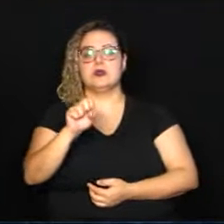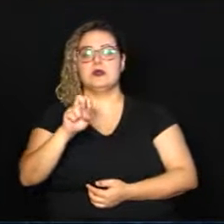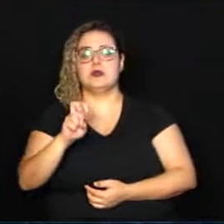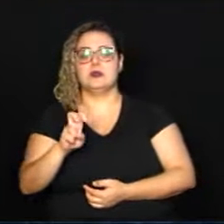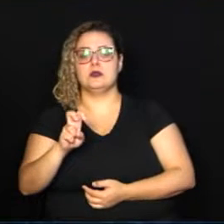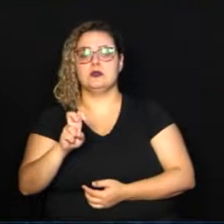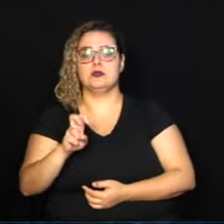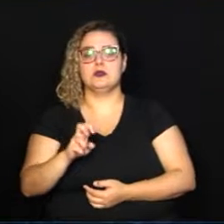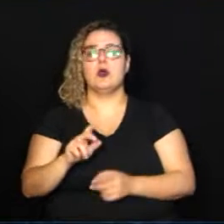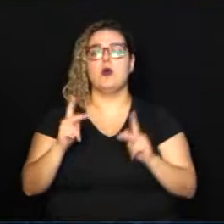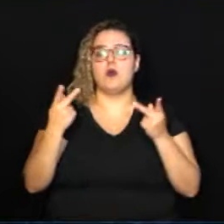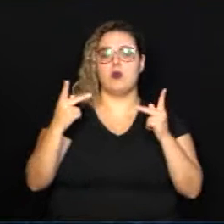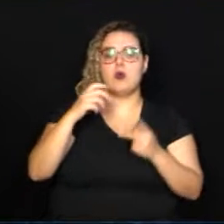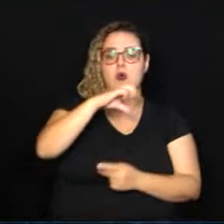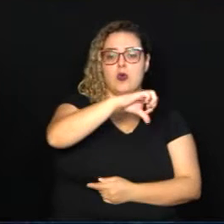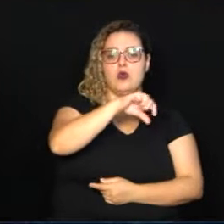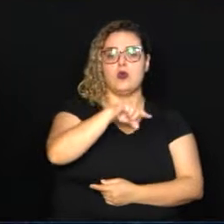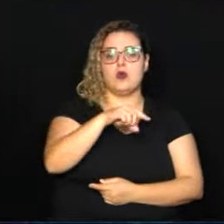10.685, Hortolândia